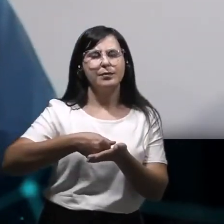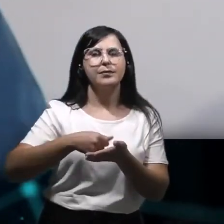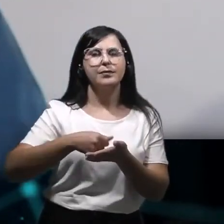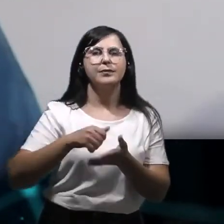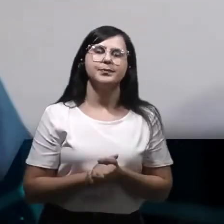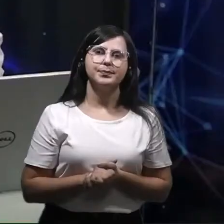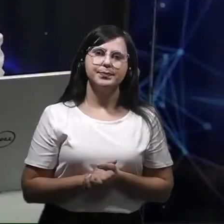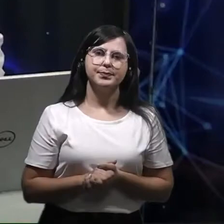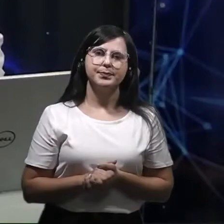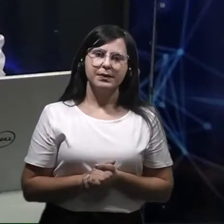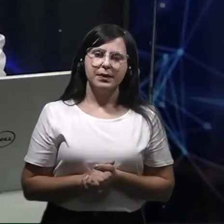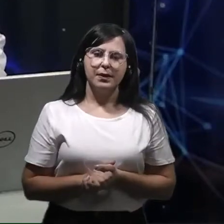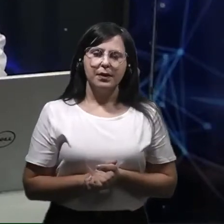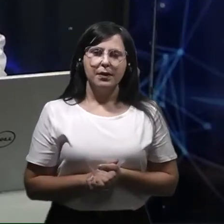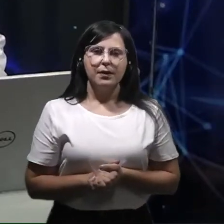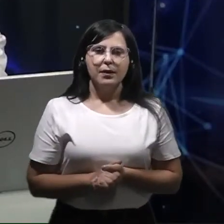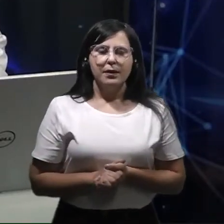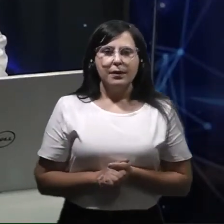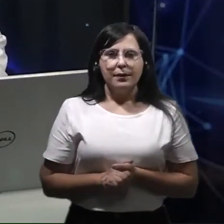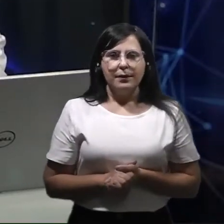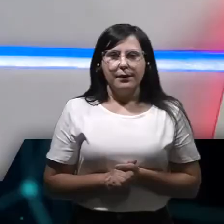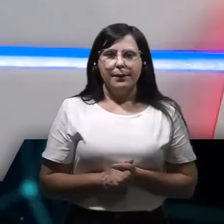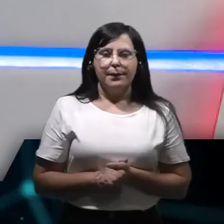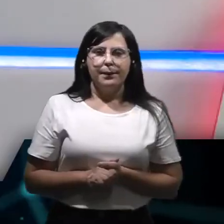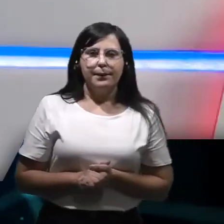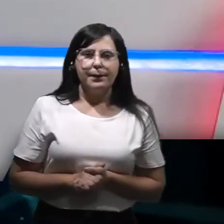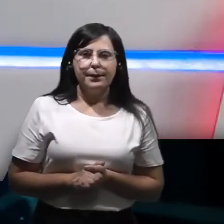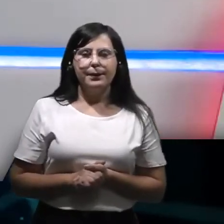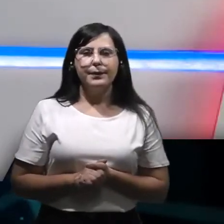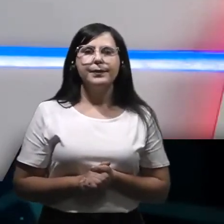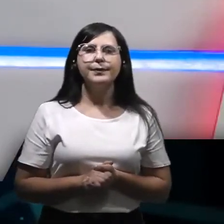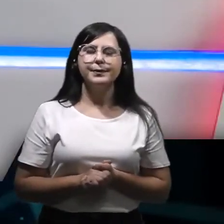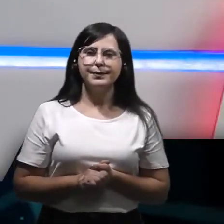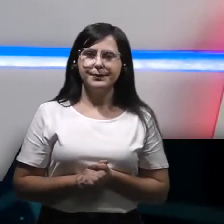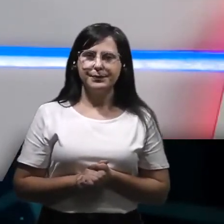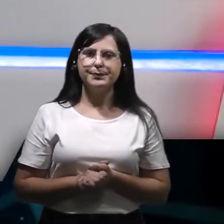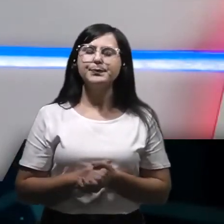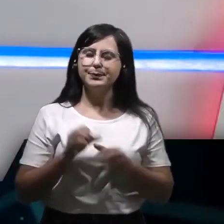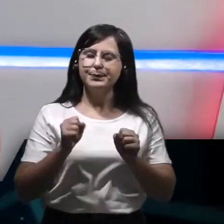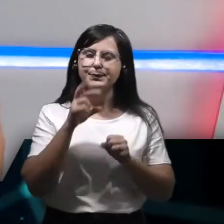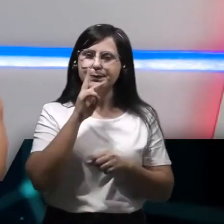dinheiro. Roberto Asfora tem um minuto para a tréplica.